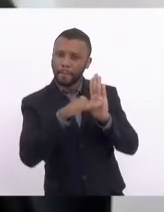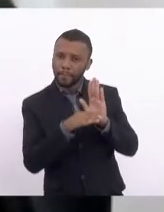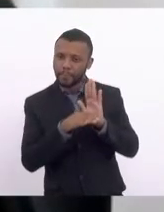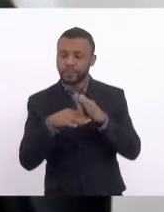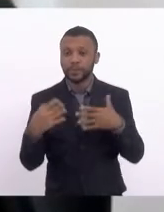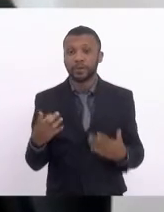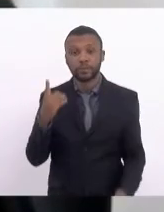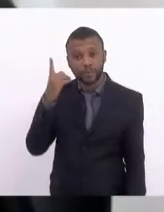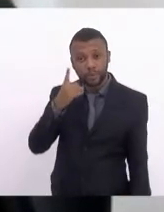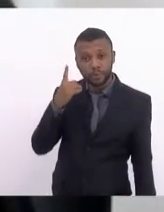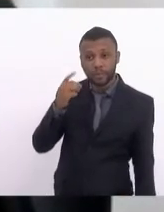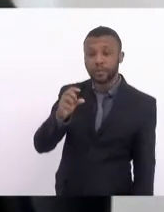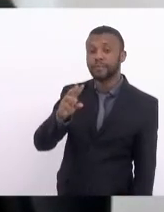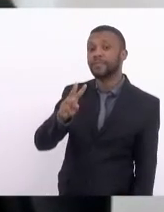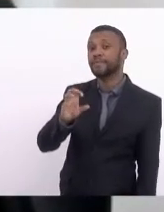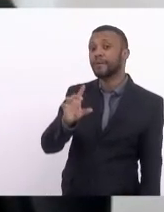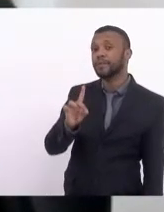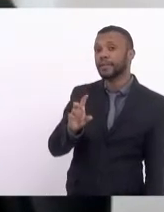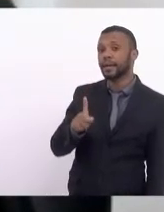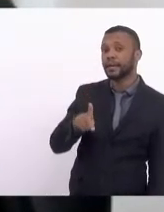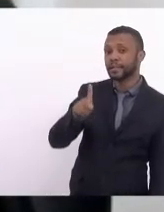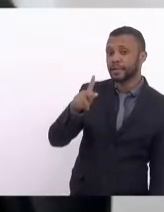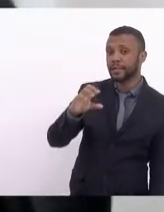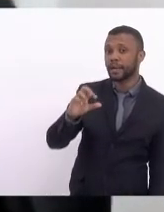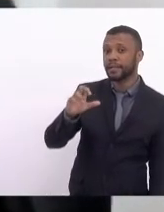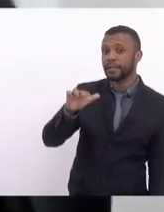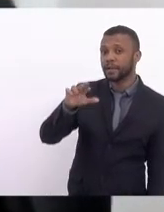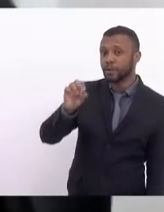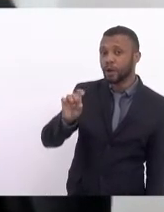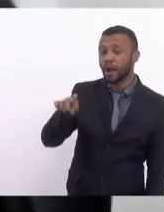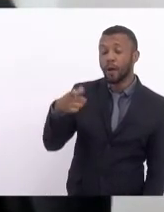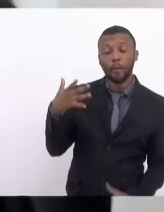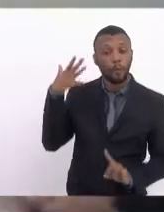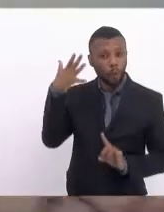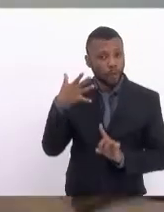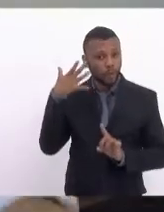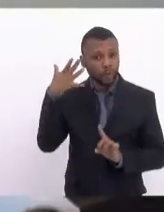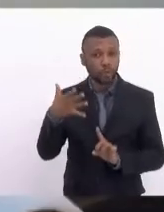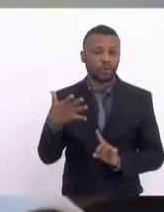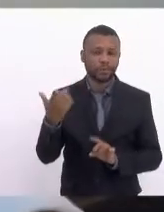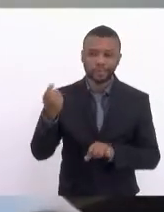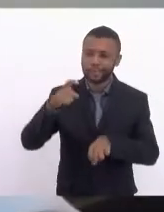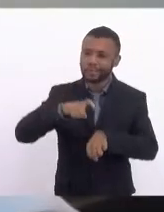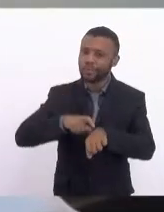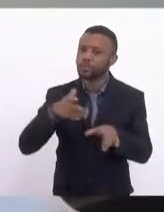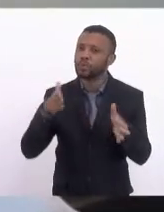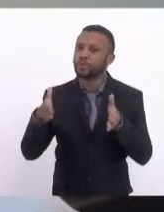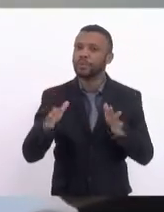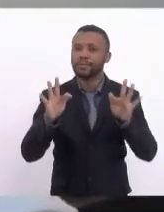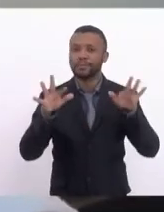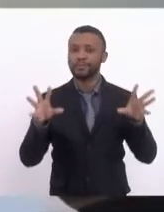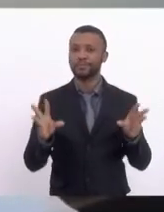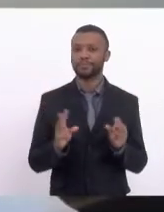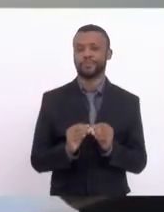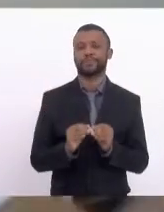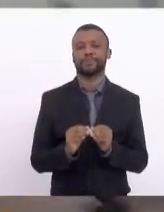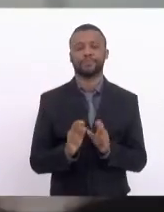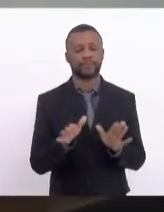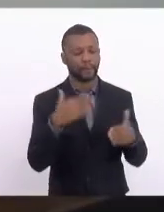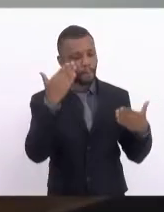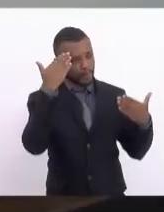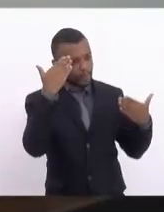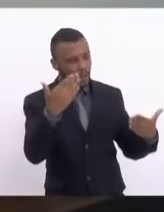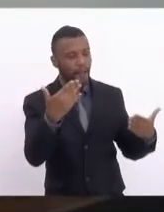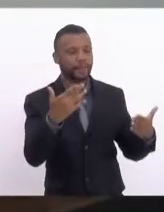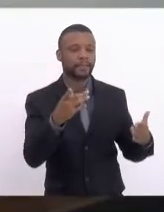Carneiro é o próximo orador do expediente final. Obrigado, deputada Tia Ju, presidindo